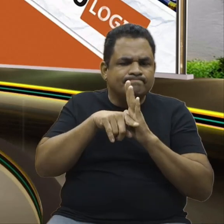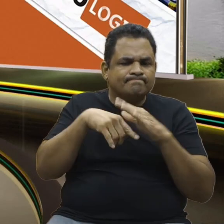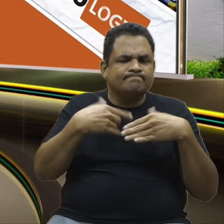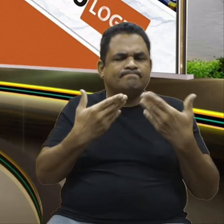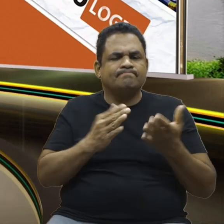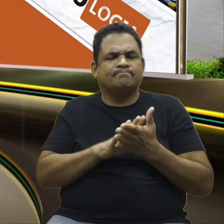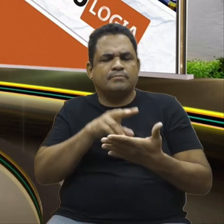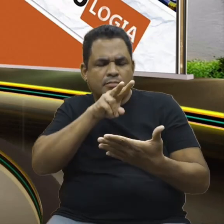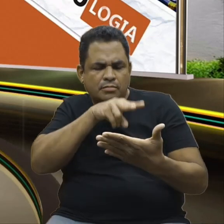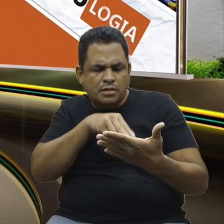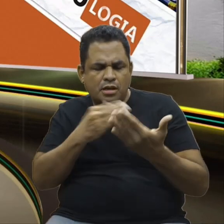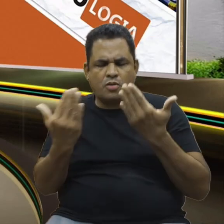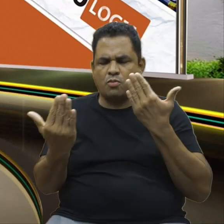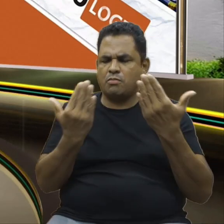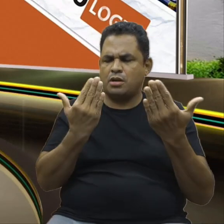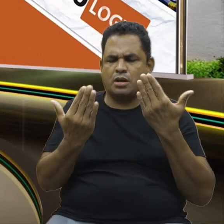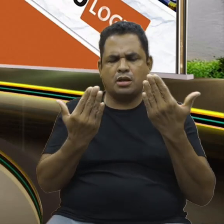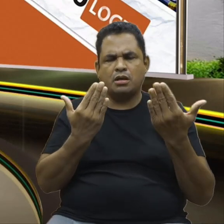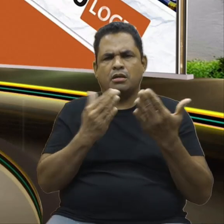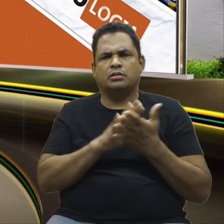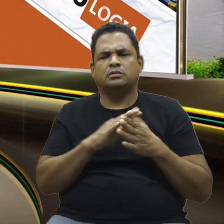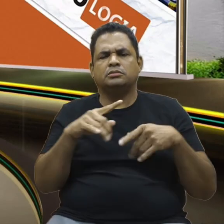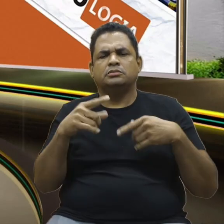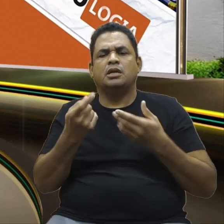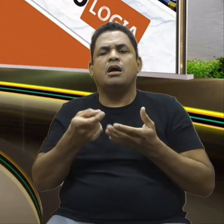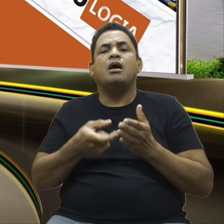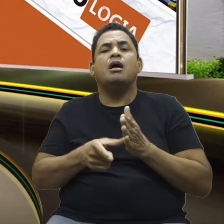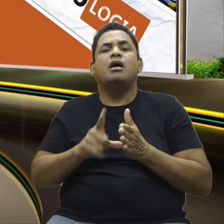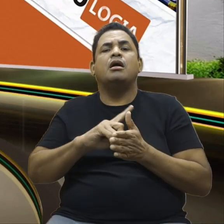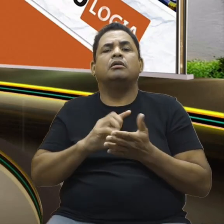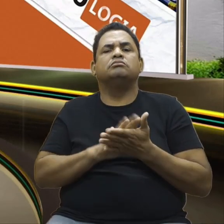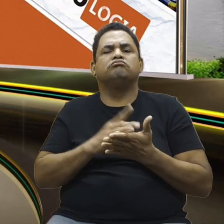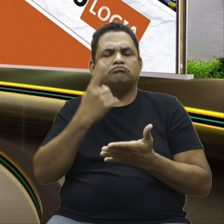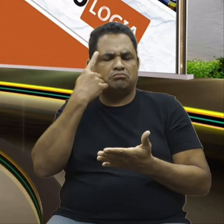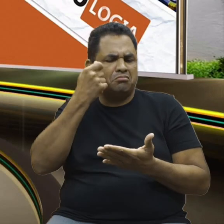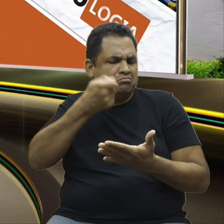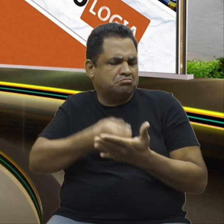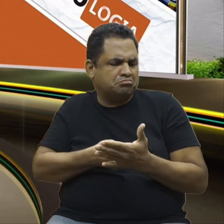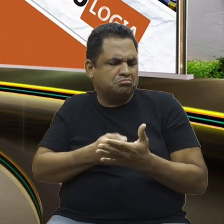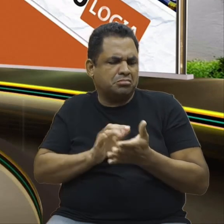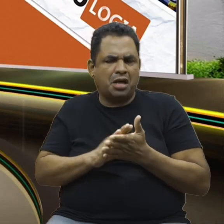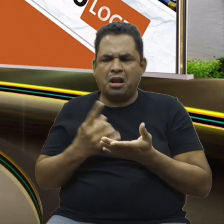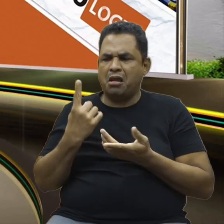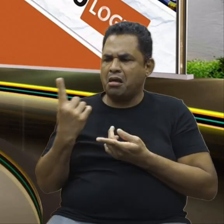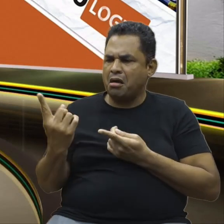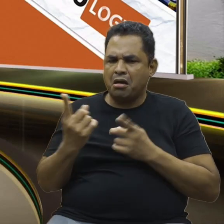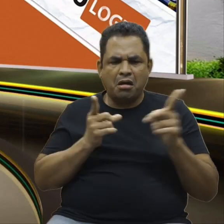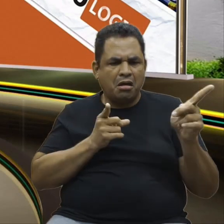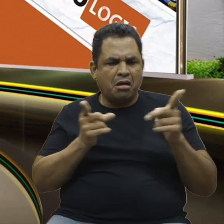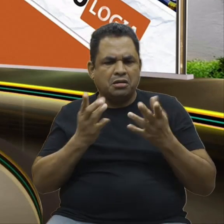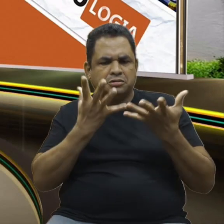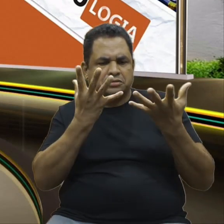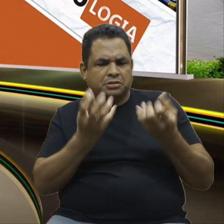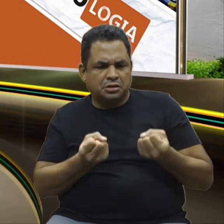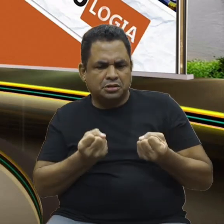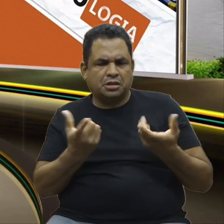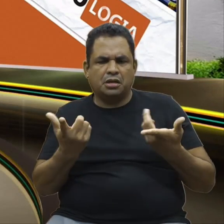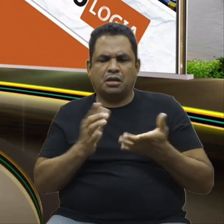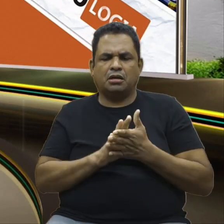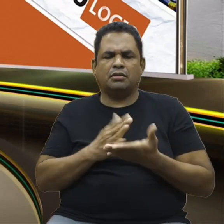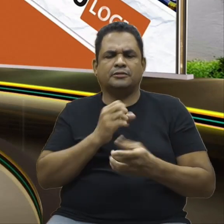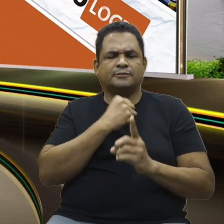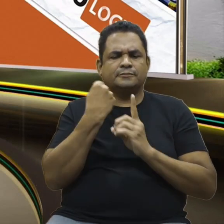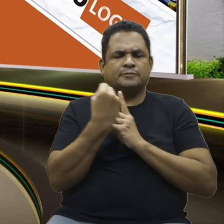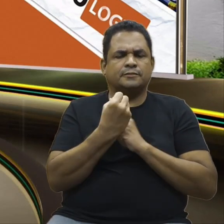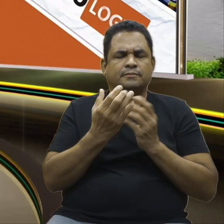ler, comparar, Antes de você tomar uma decisão, de tomar partido ou não, de entender aquela sociedade, de dizer